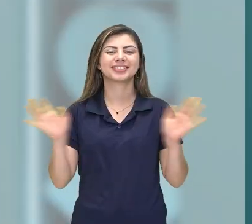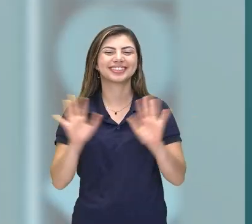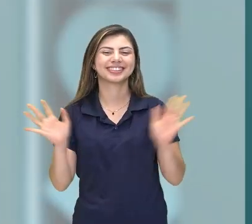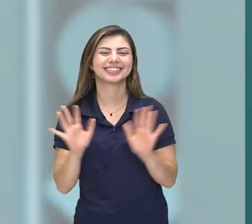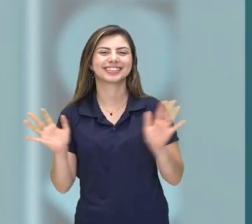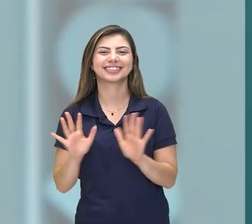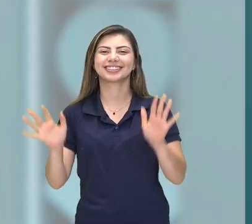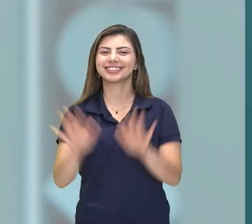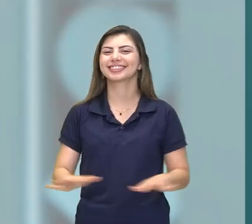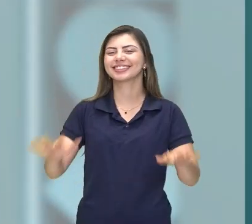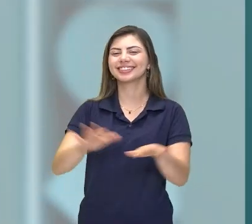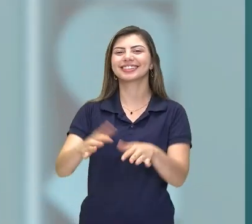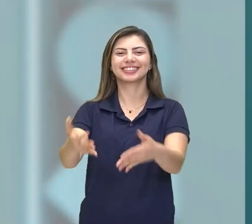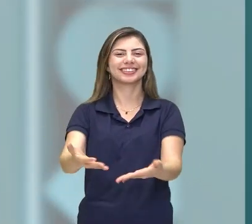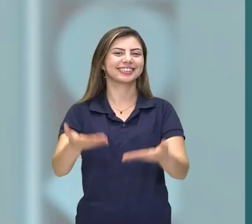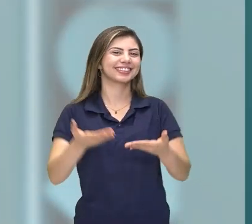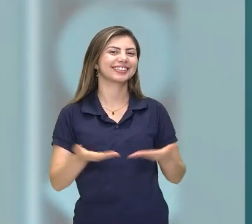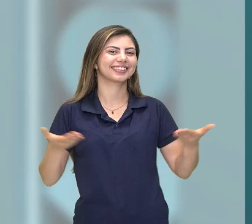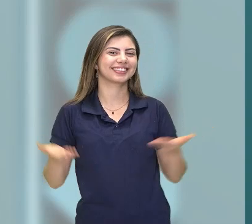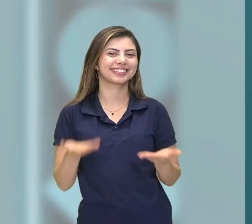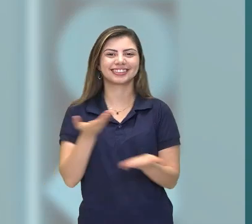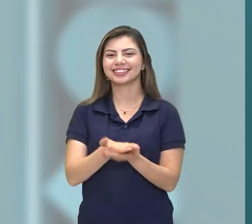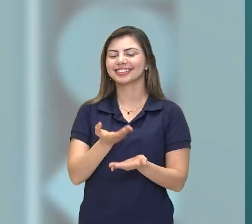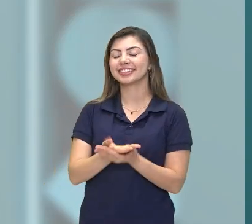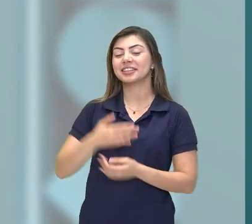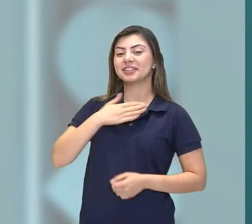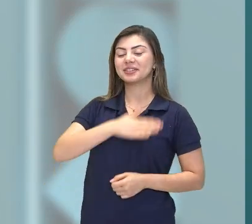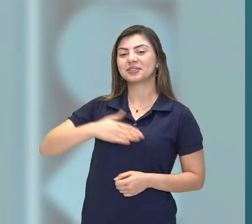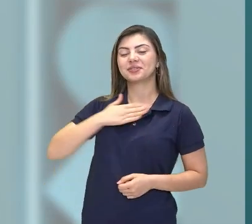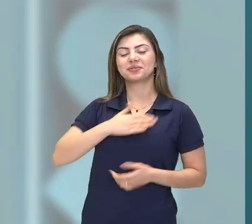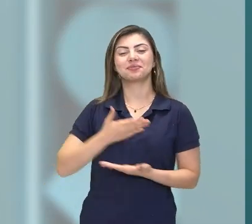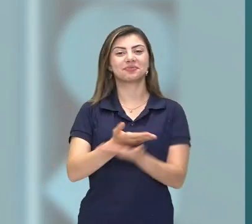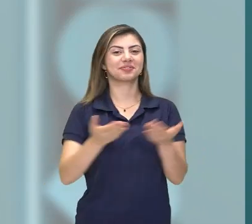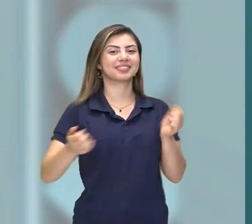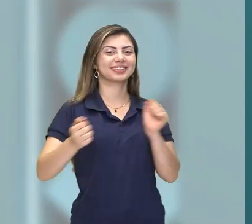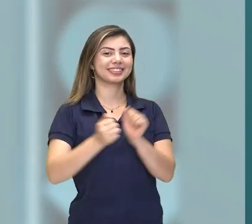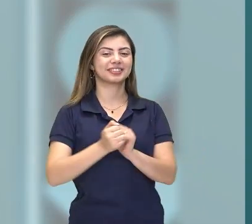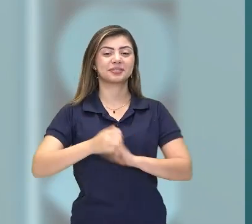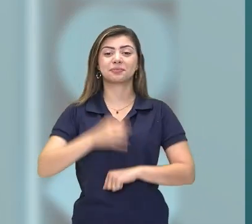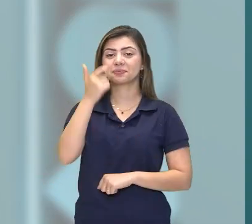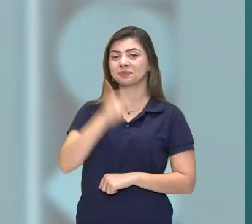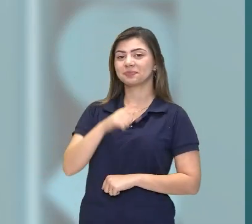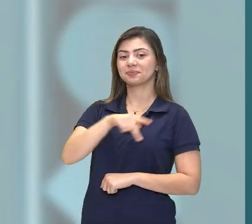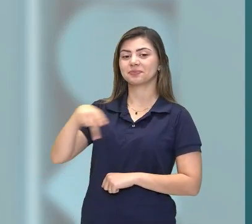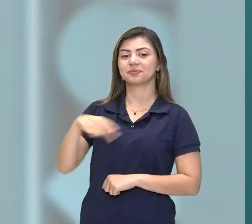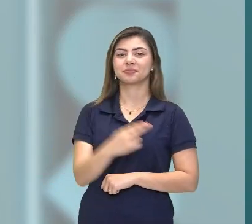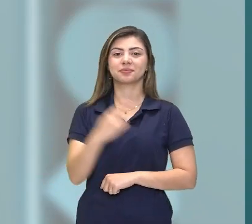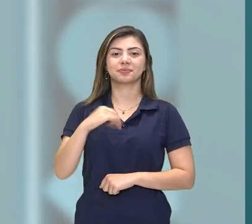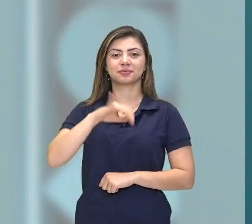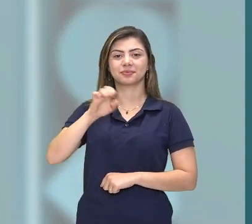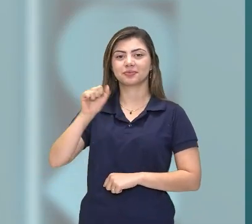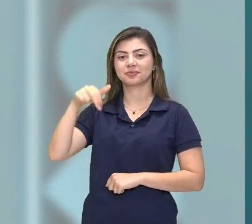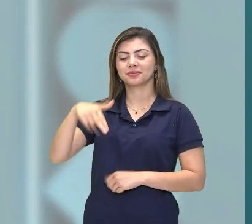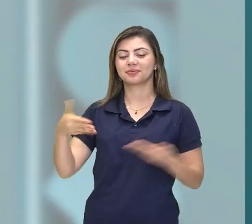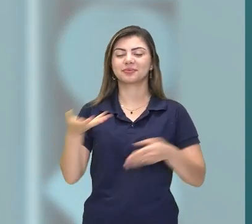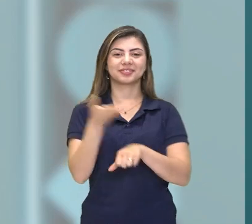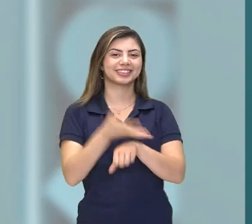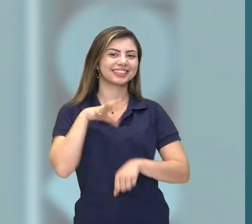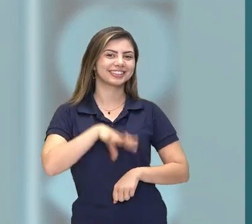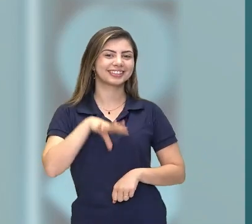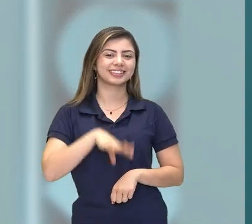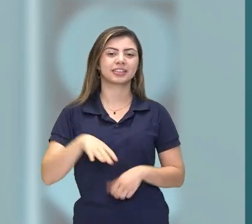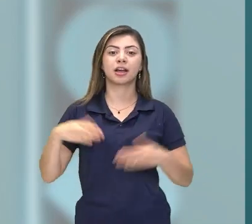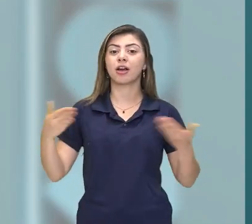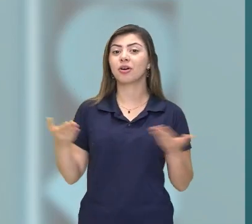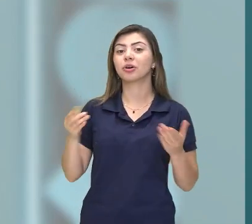Olá, olá! Sejam todos muito bem-vindos, é um prazer ter todos vocês aqui. Eu sou o professor Jean Torres, do componente de língua portuguesa,